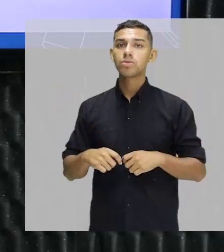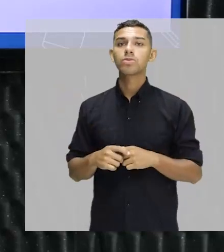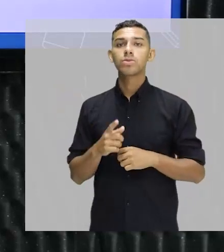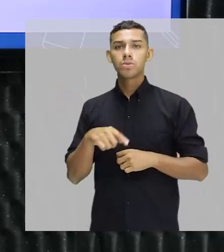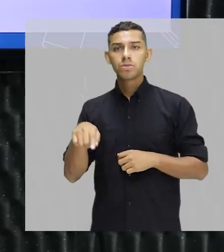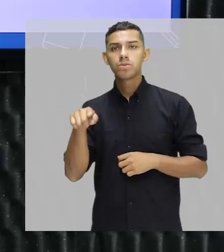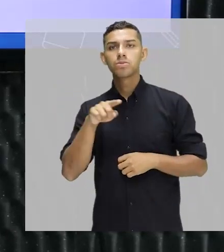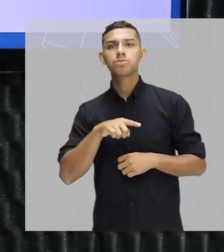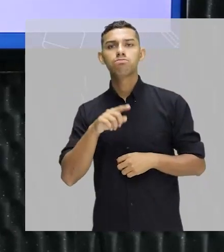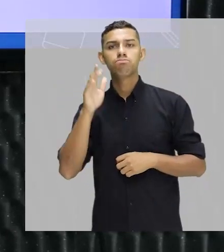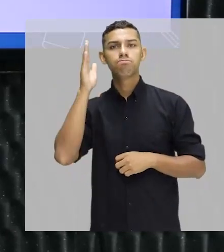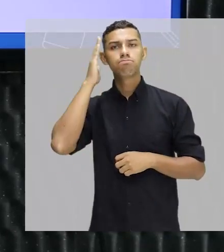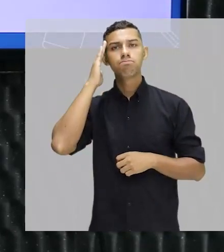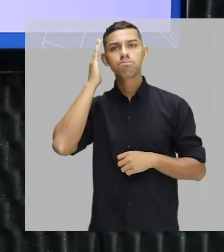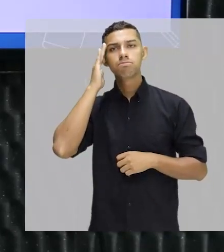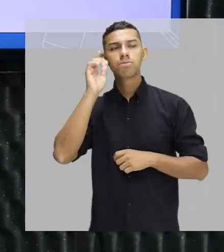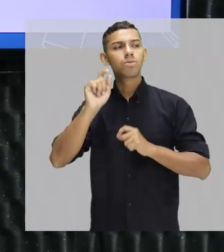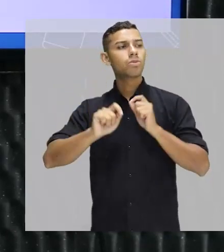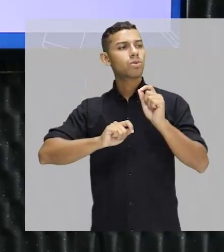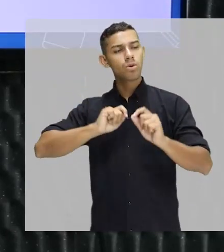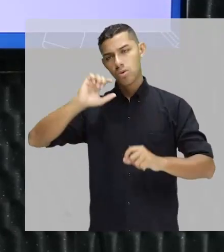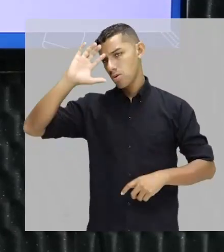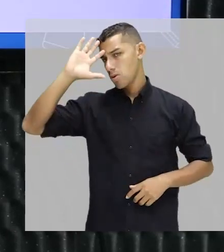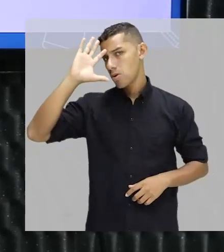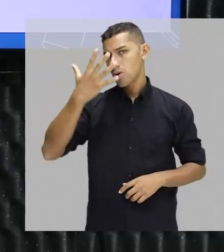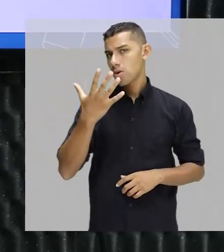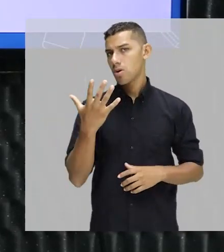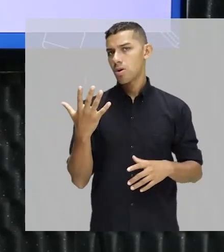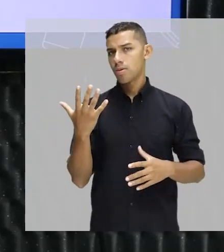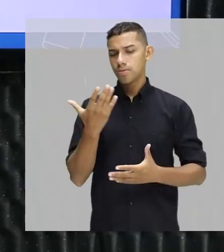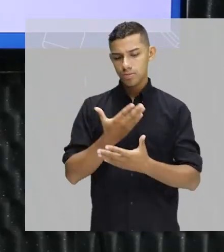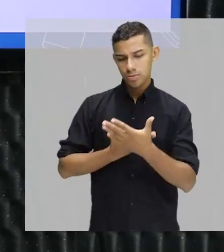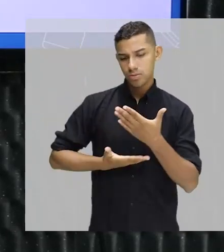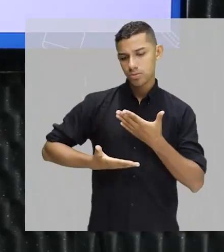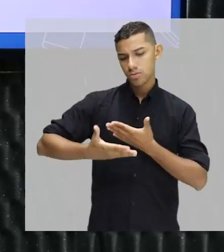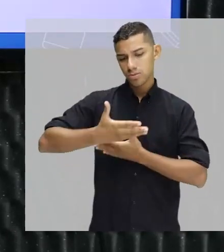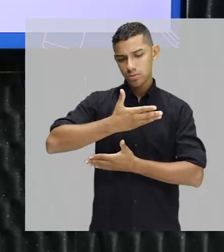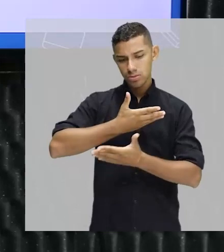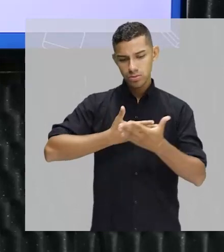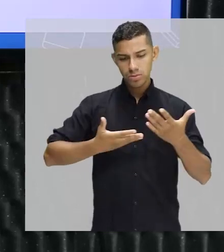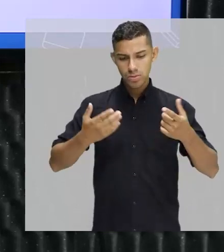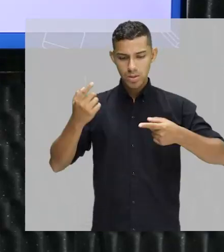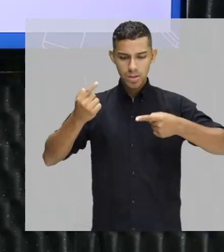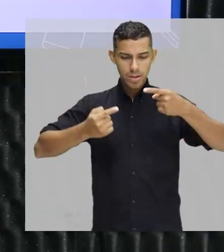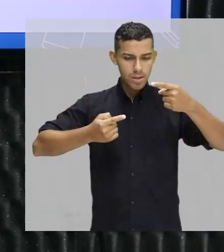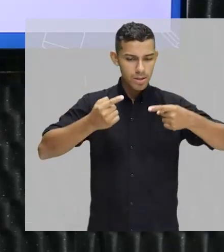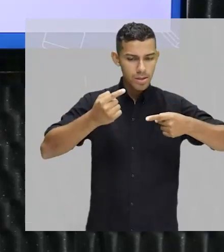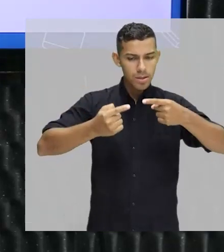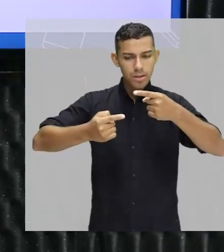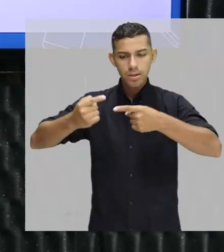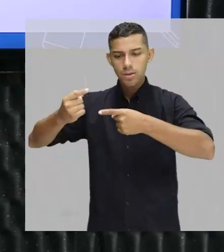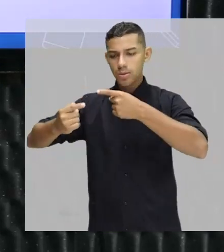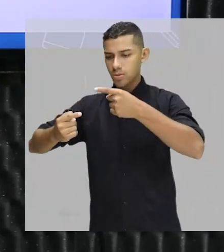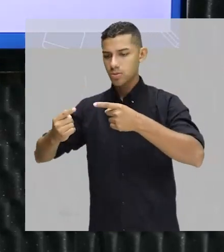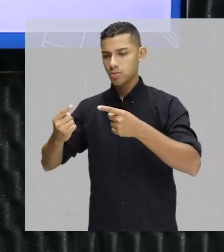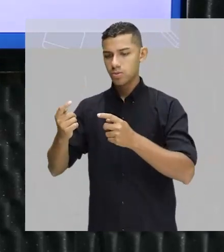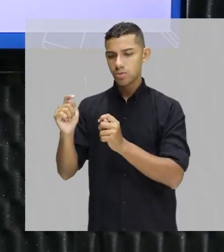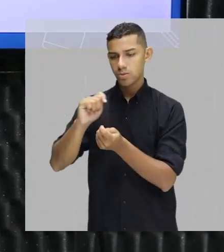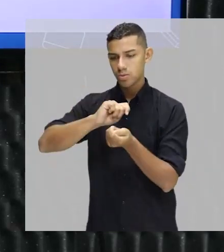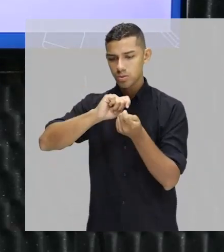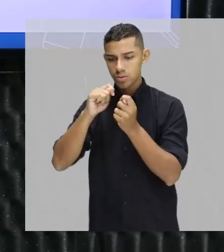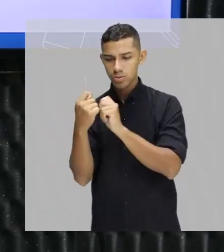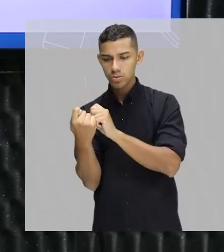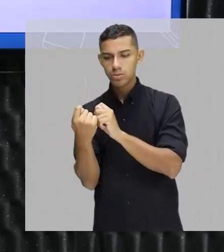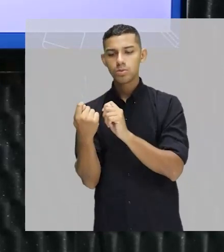informado sobre o que acontece ao seu redor, sobre o que acontece política, na economia e em todos